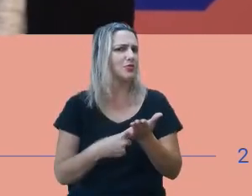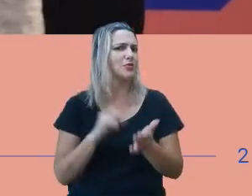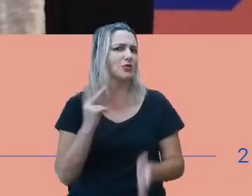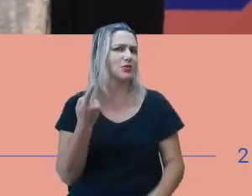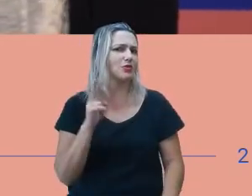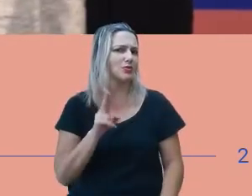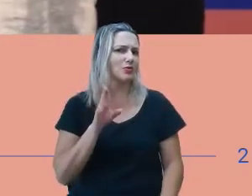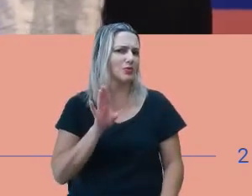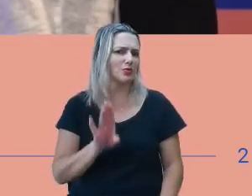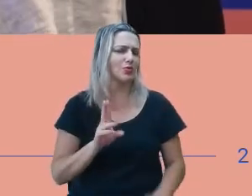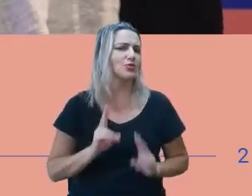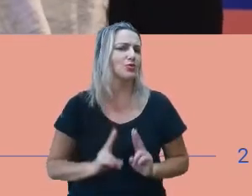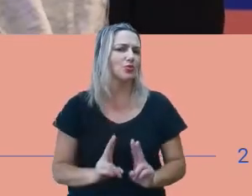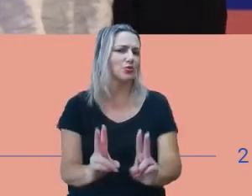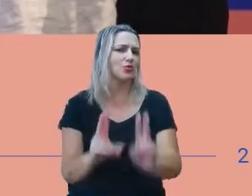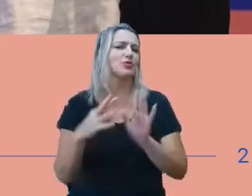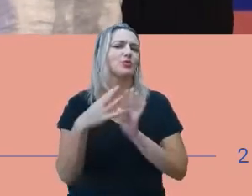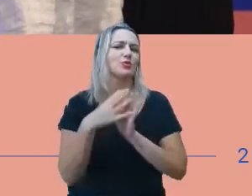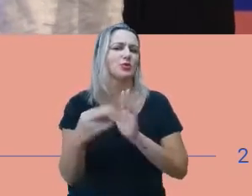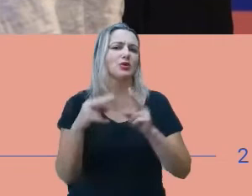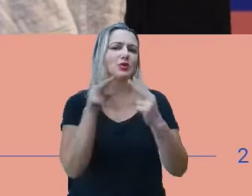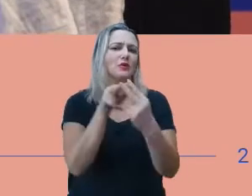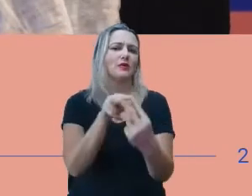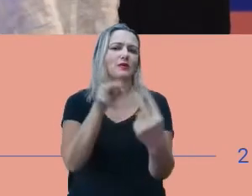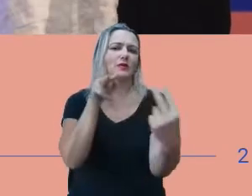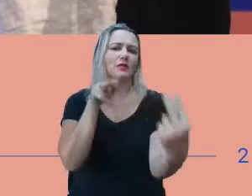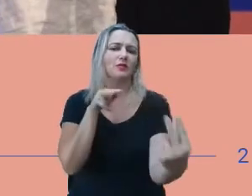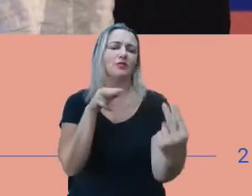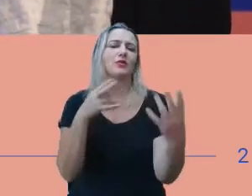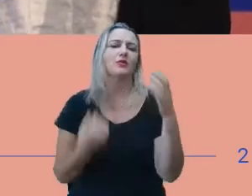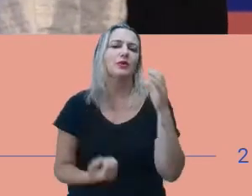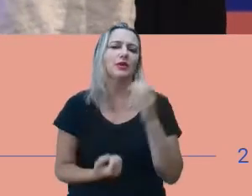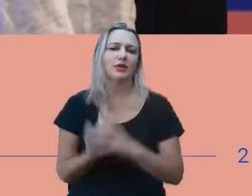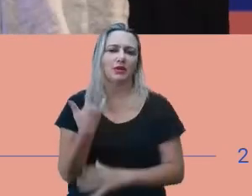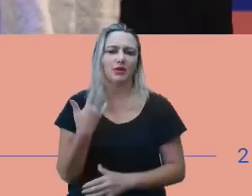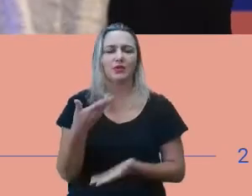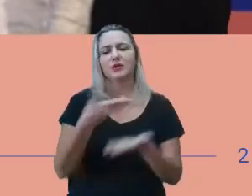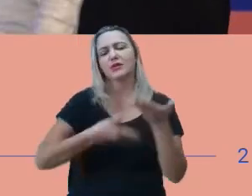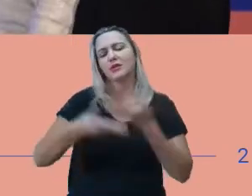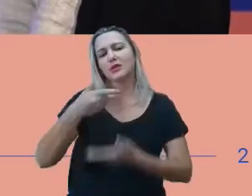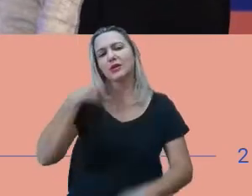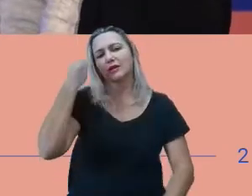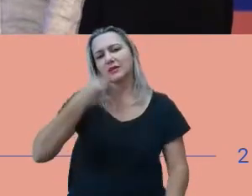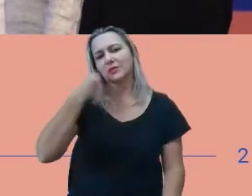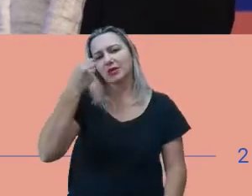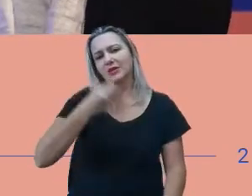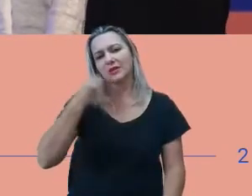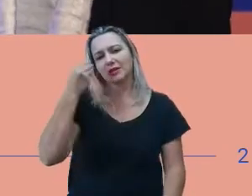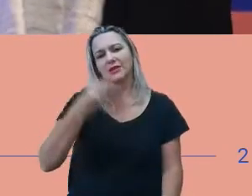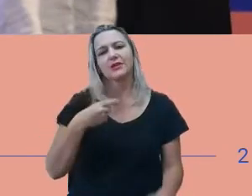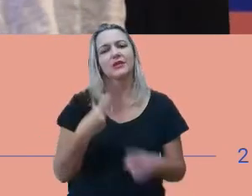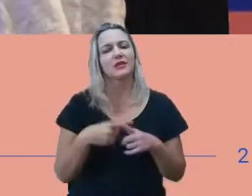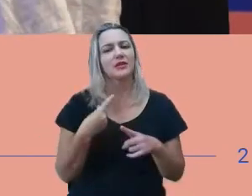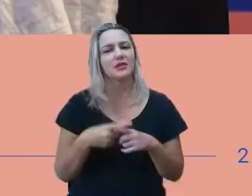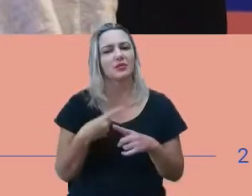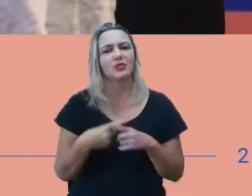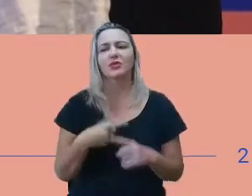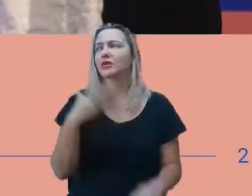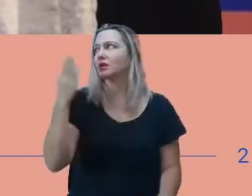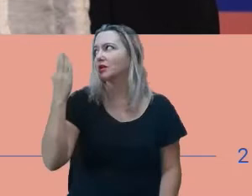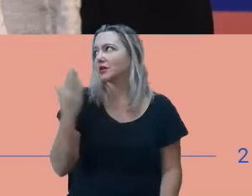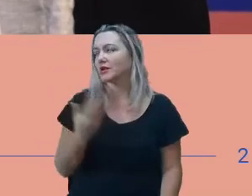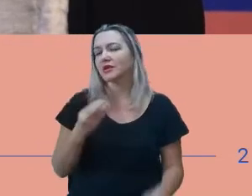continuaram nesse modelo virtual que a gente criou de troca de experiência para gente passar por essa nossa metodologia